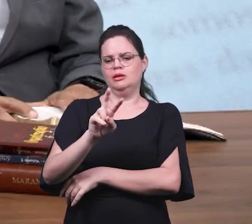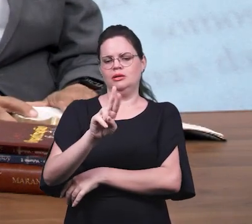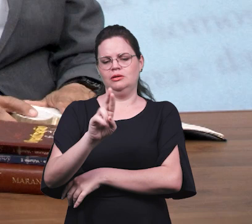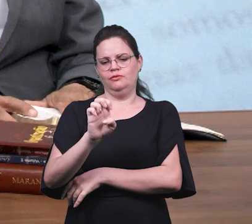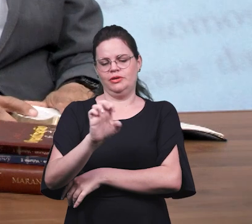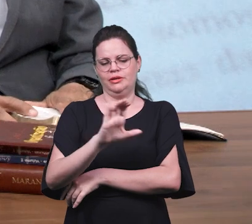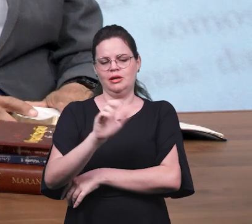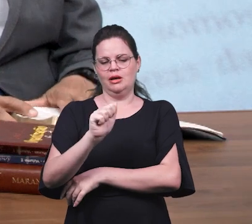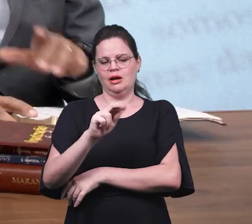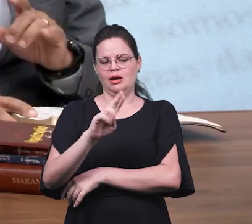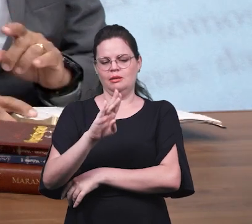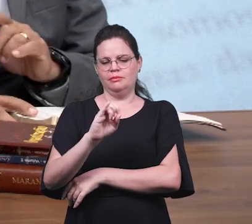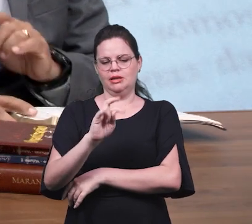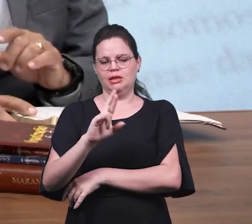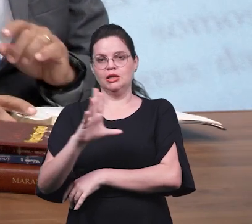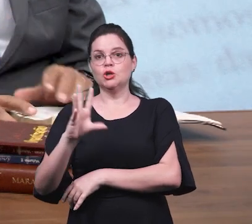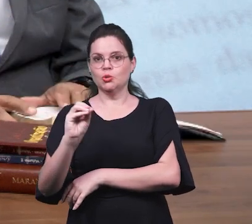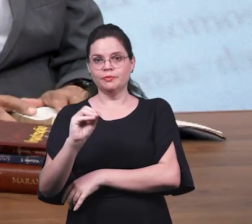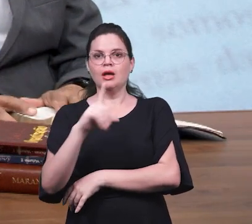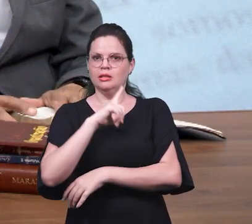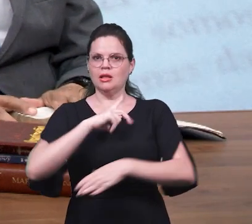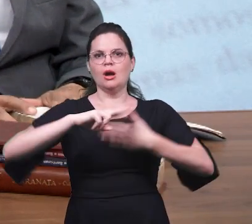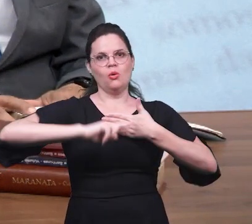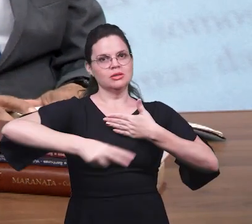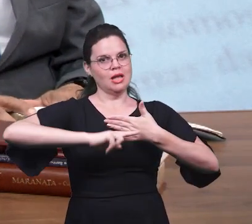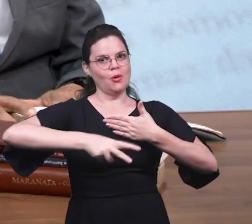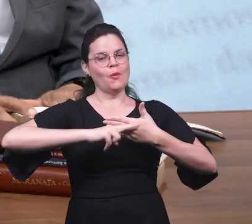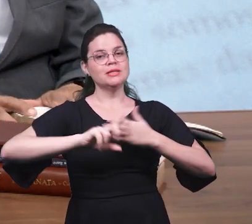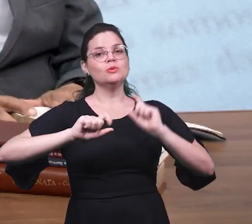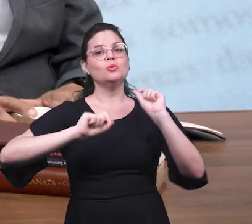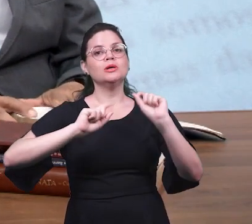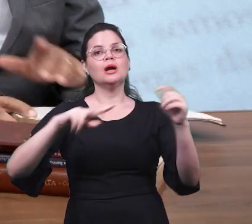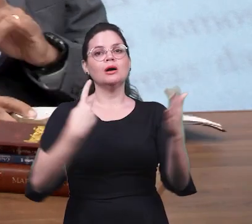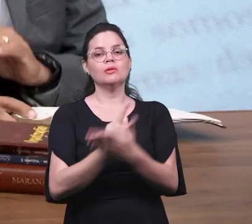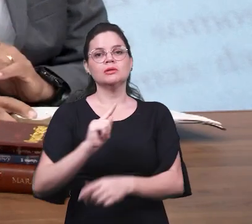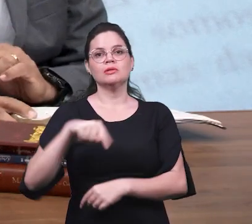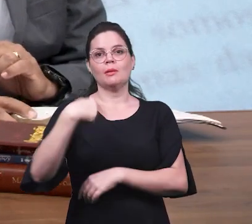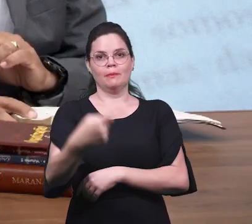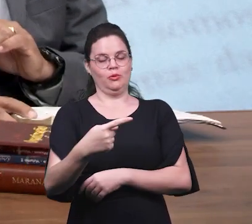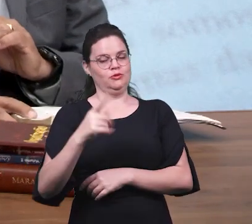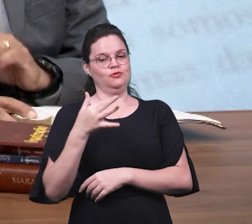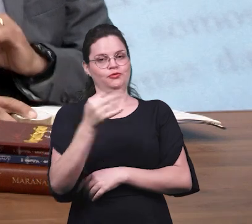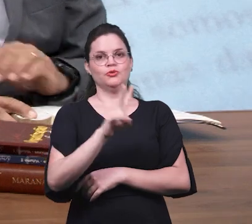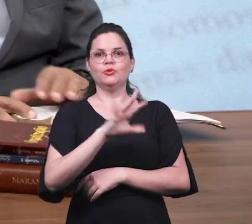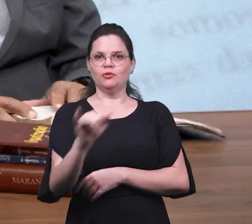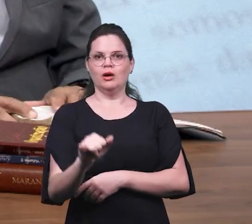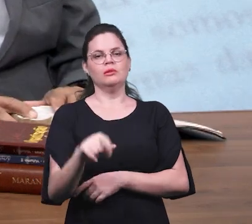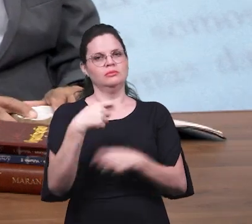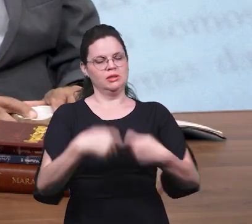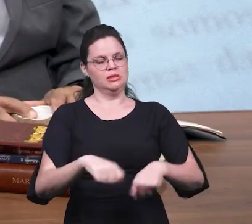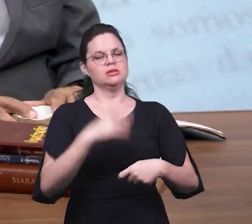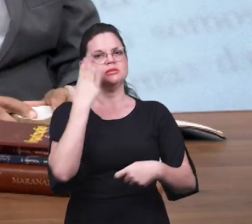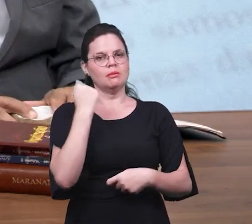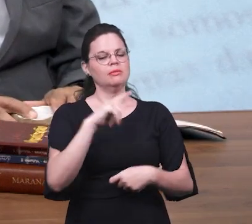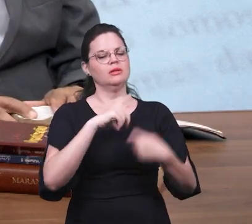sérias consequências em relação ao destino de uma pessoa e exige